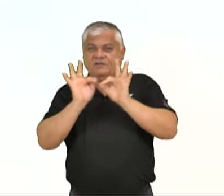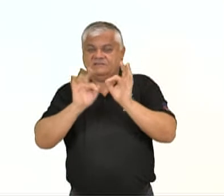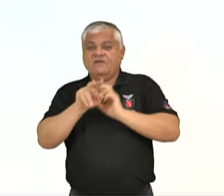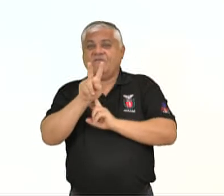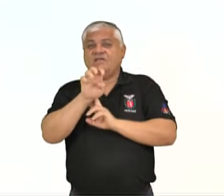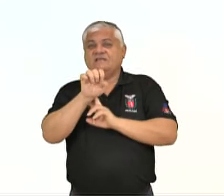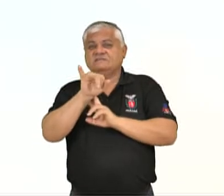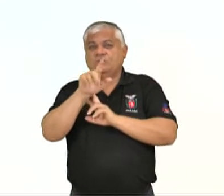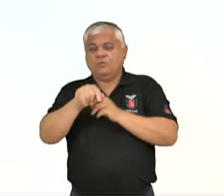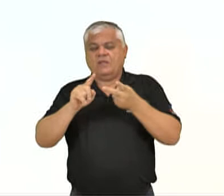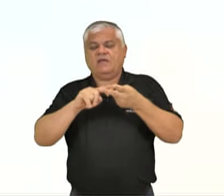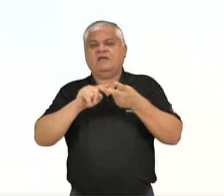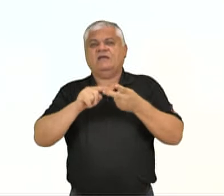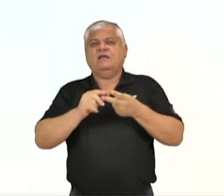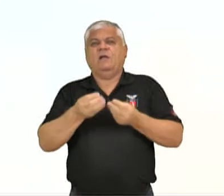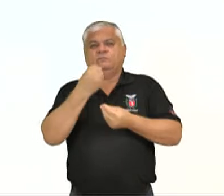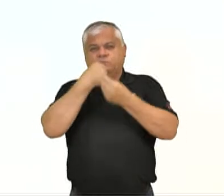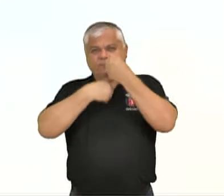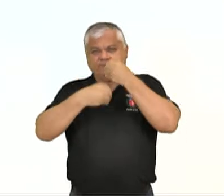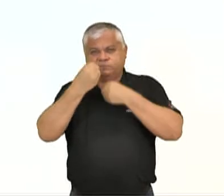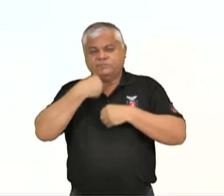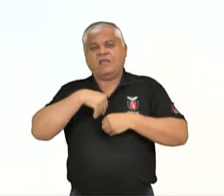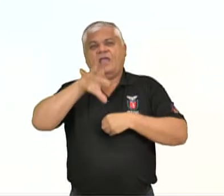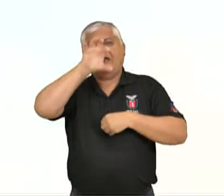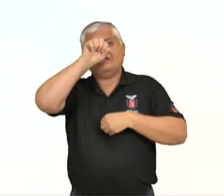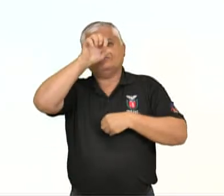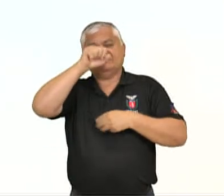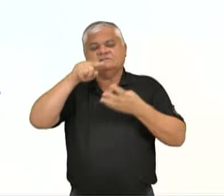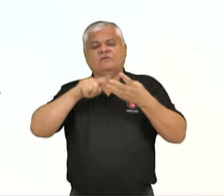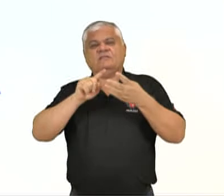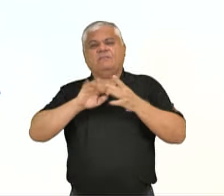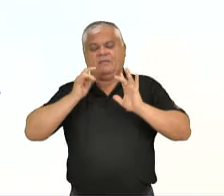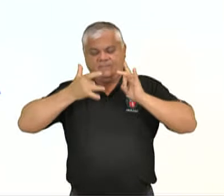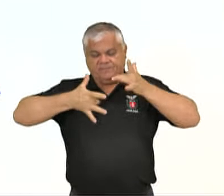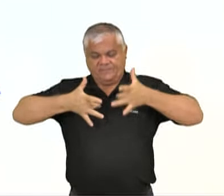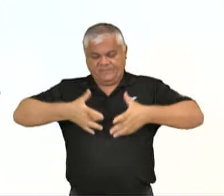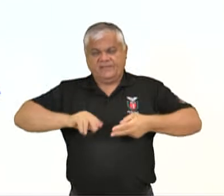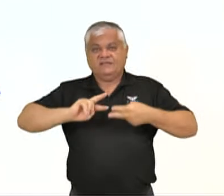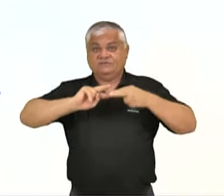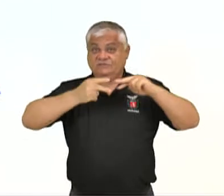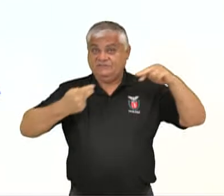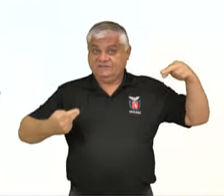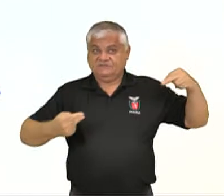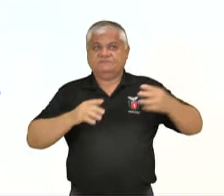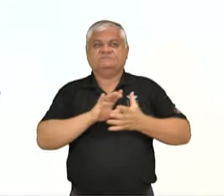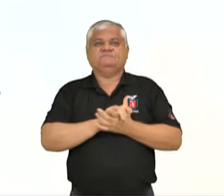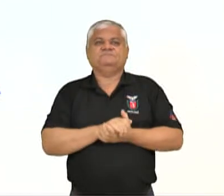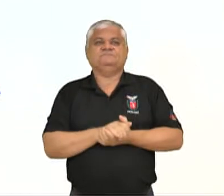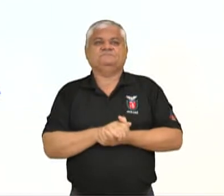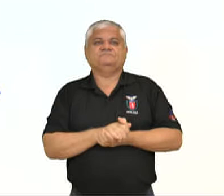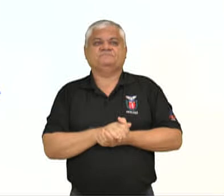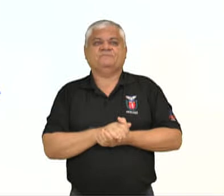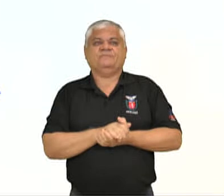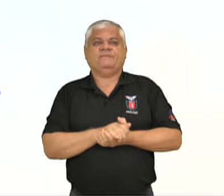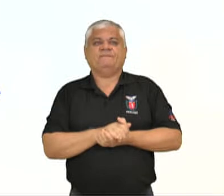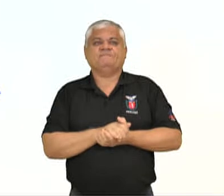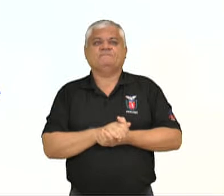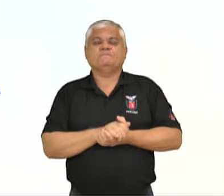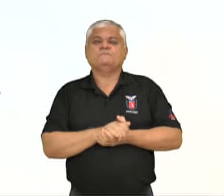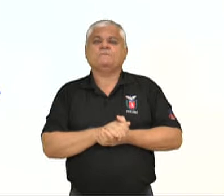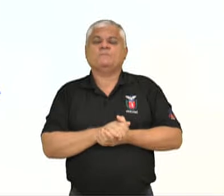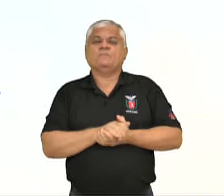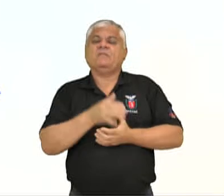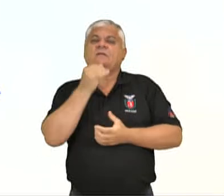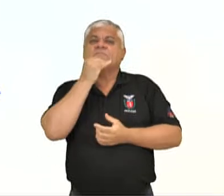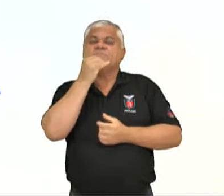vesículas, digestão, respiração e segregação do material genético. Vamos lá então. Bom, quando a gente